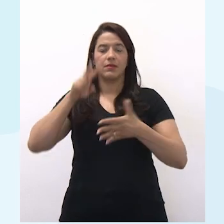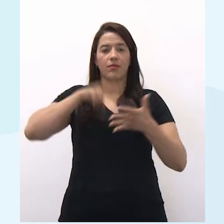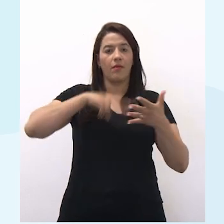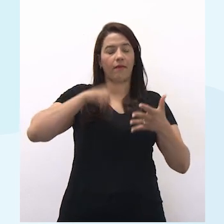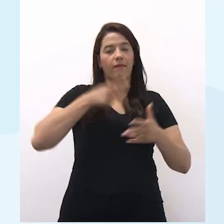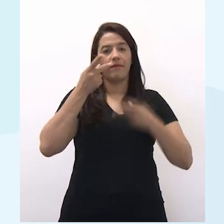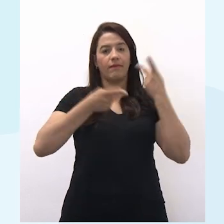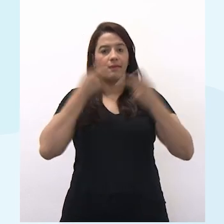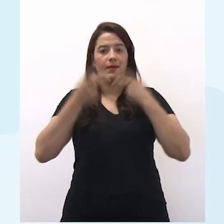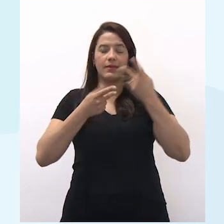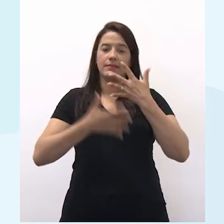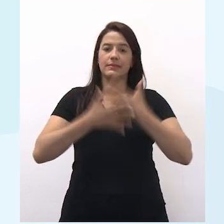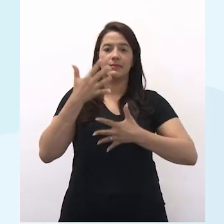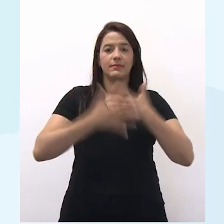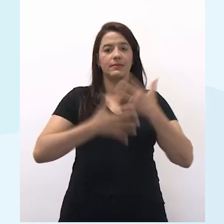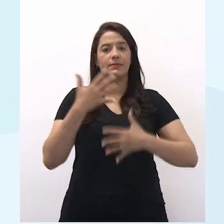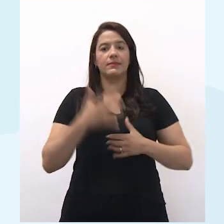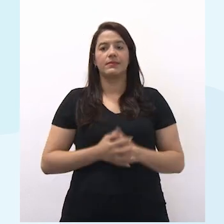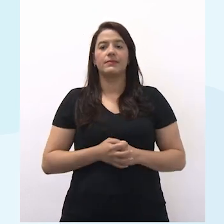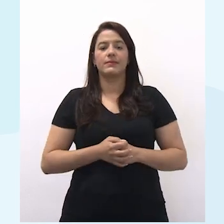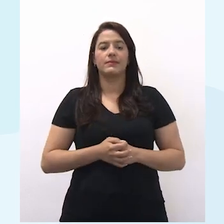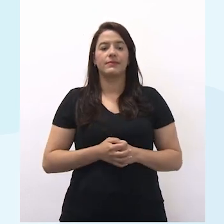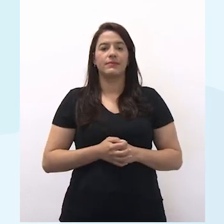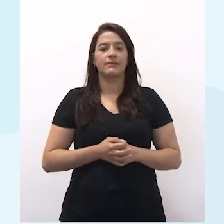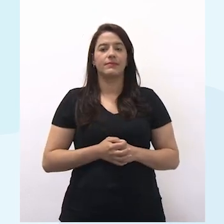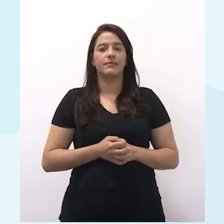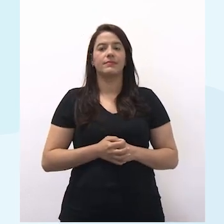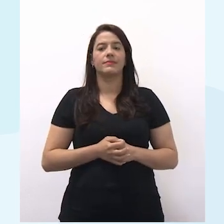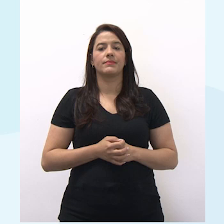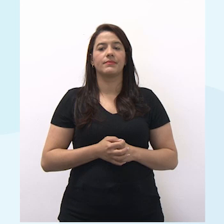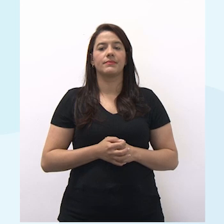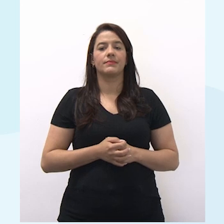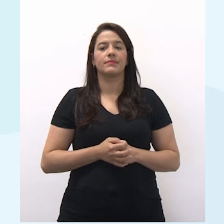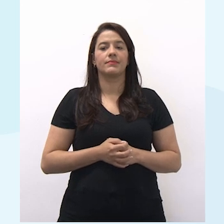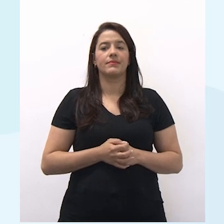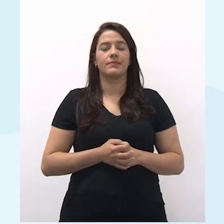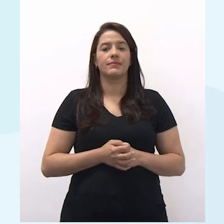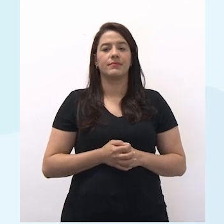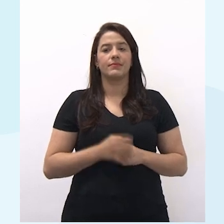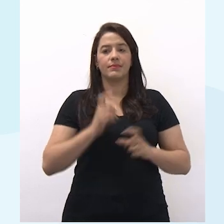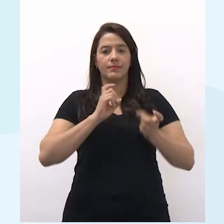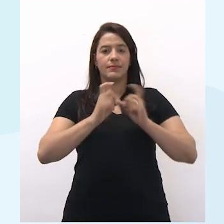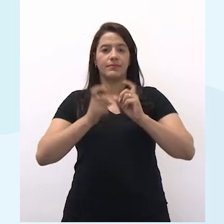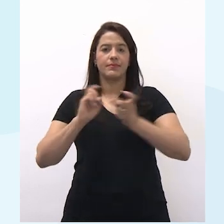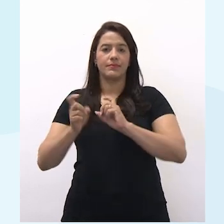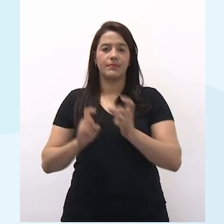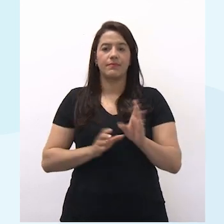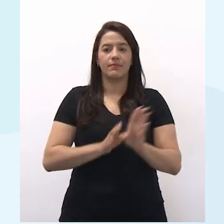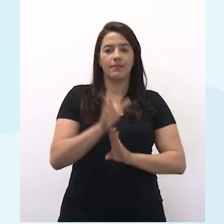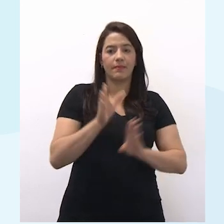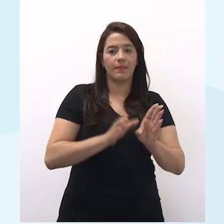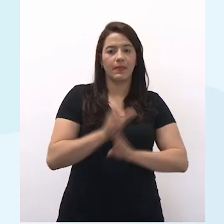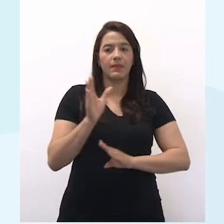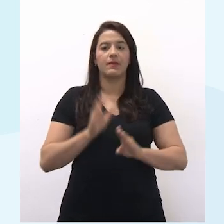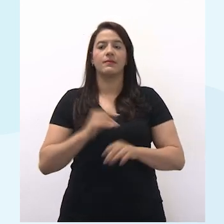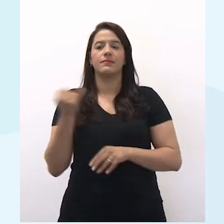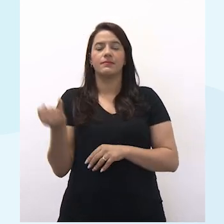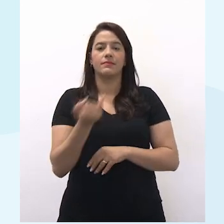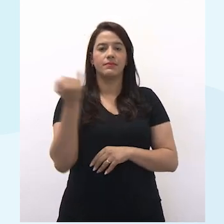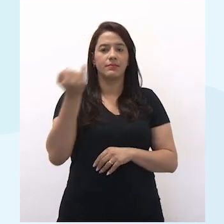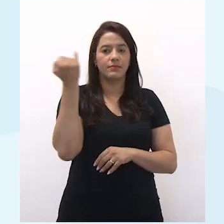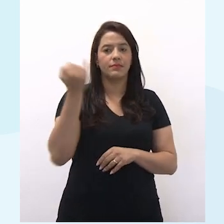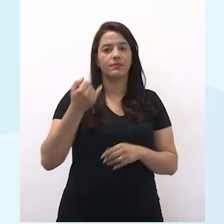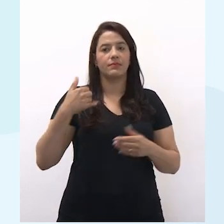falando, me perco. Então vamos lá para o próximo slide, né? Que são as reuniões do conselho de classe, que são importantes, né,